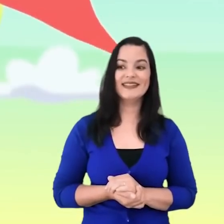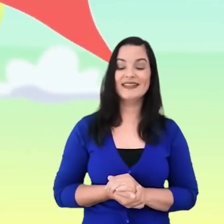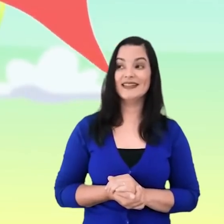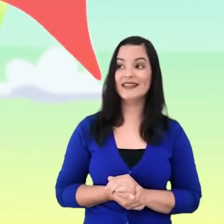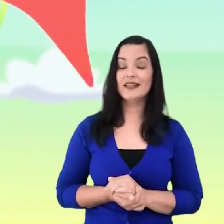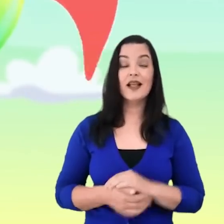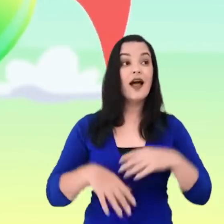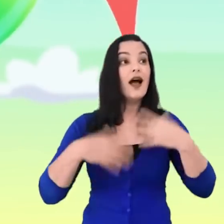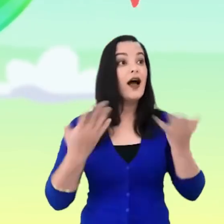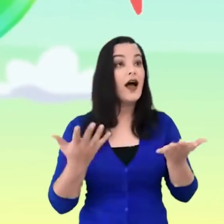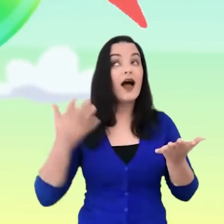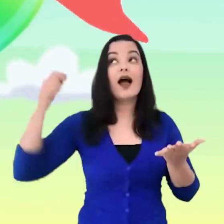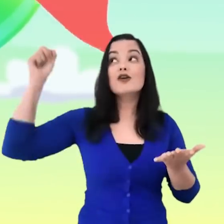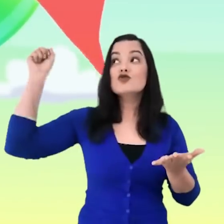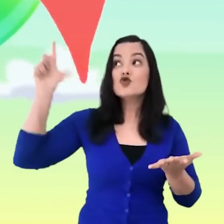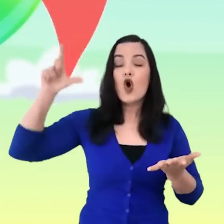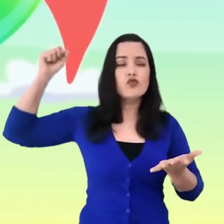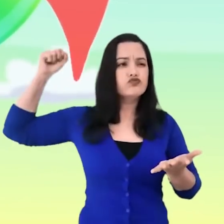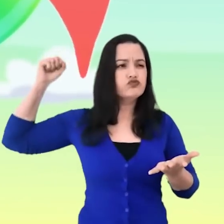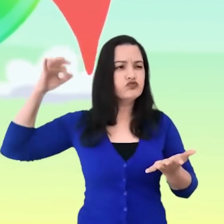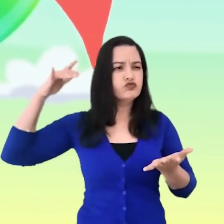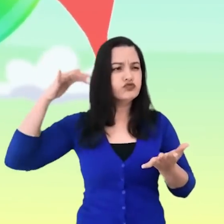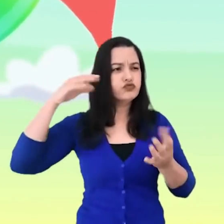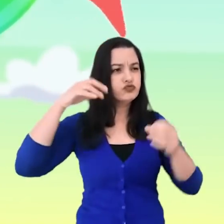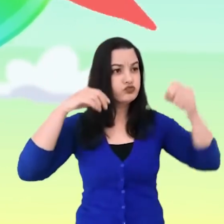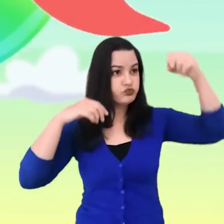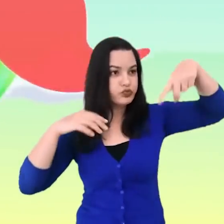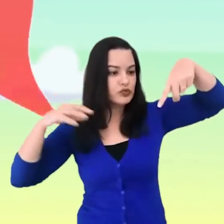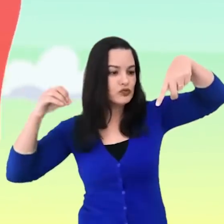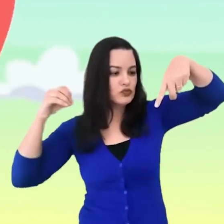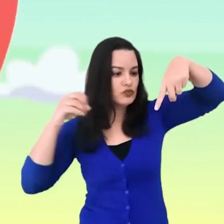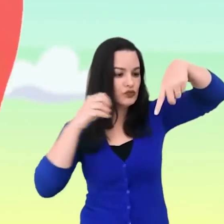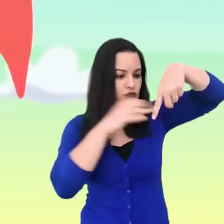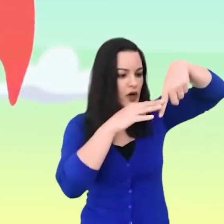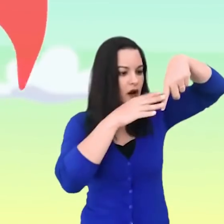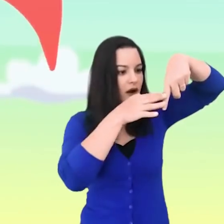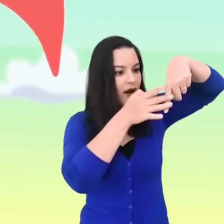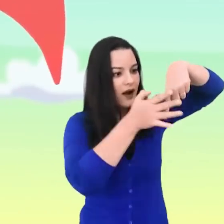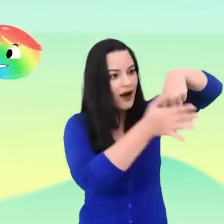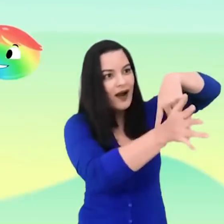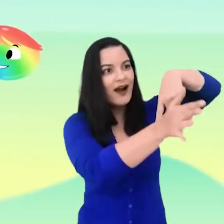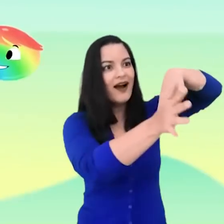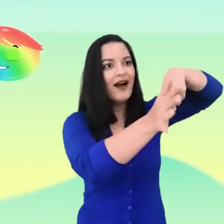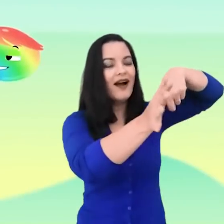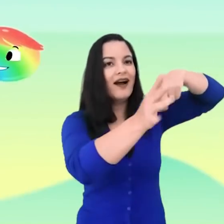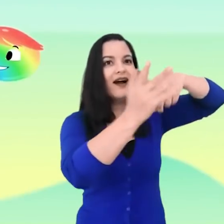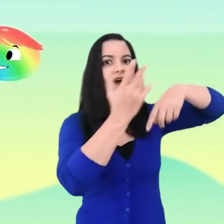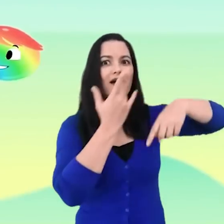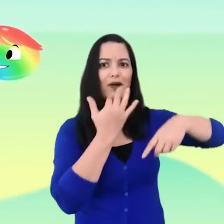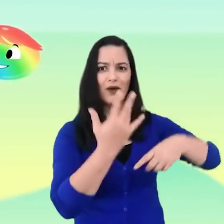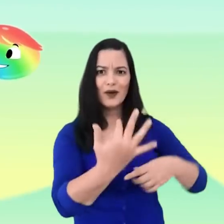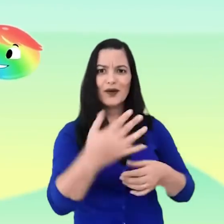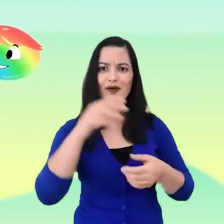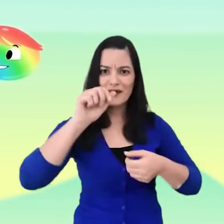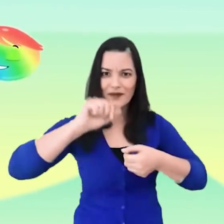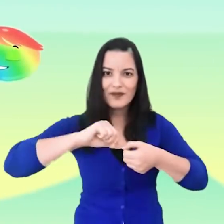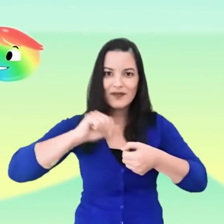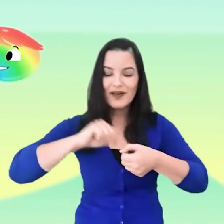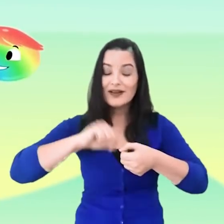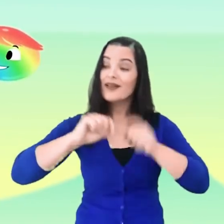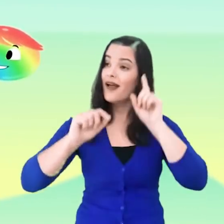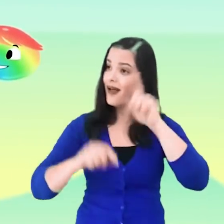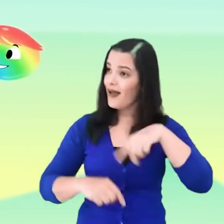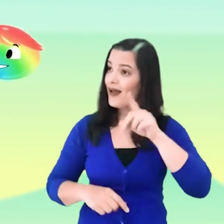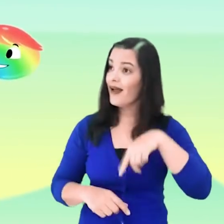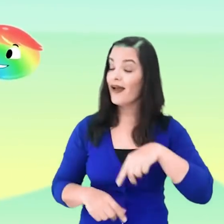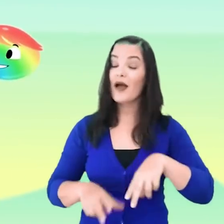Então, o raio de luz do sol que atravessa as gotinhas e forma as cores? É isso mesmo! Por isso